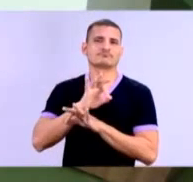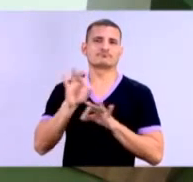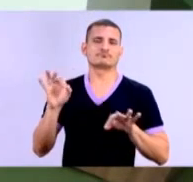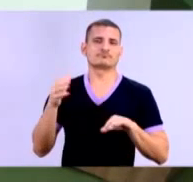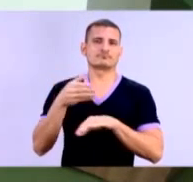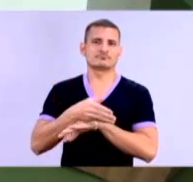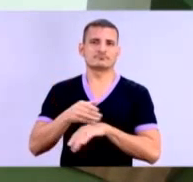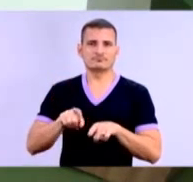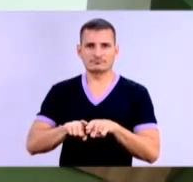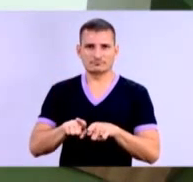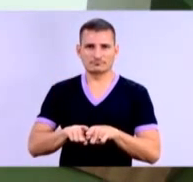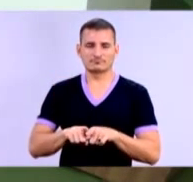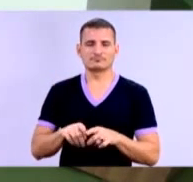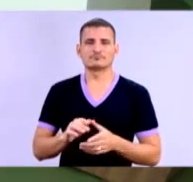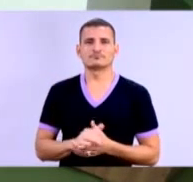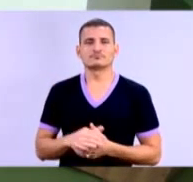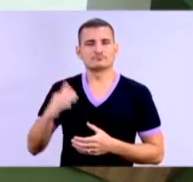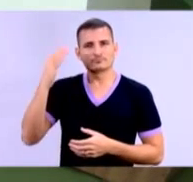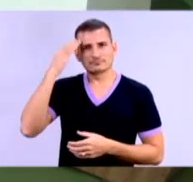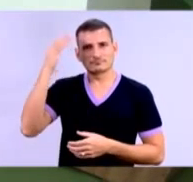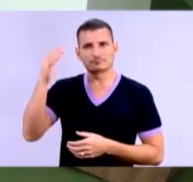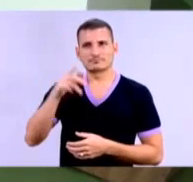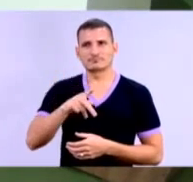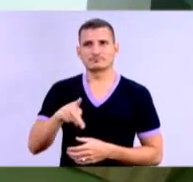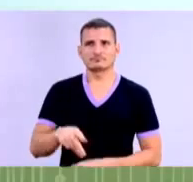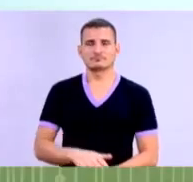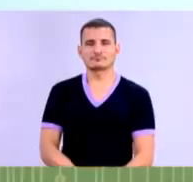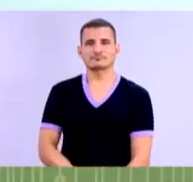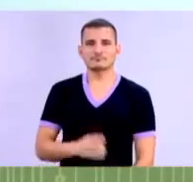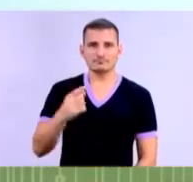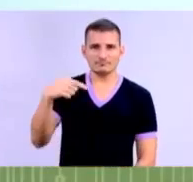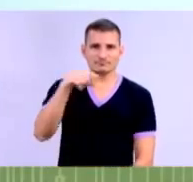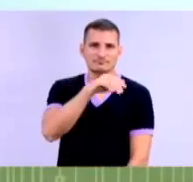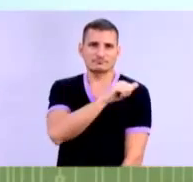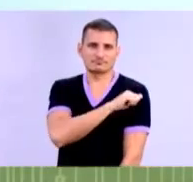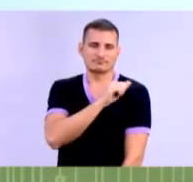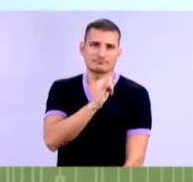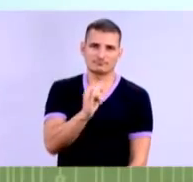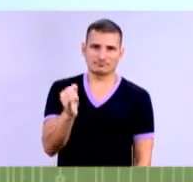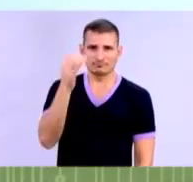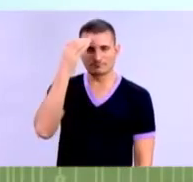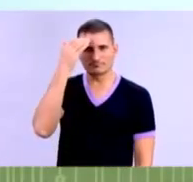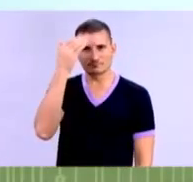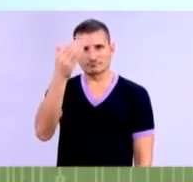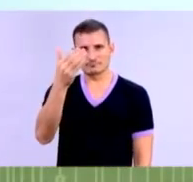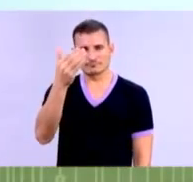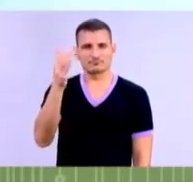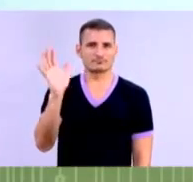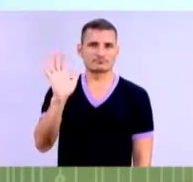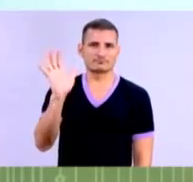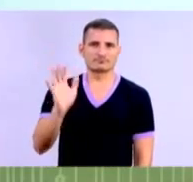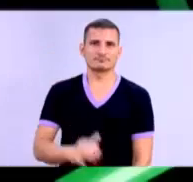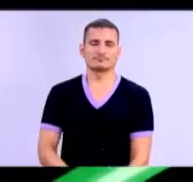como fez hoje. Muito obrigado, professor. Obrigado. Então, alunos, tutores, muito obrigado. Tchau.